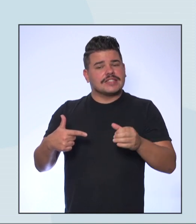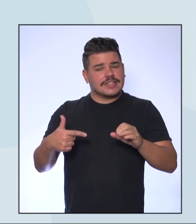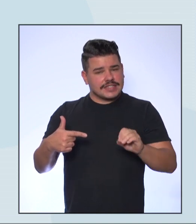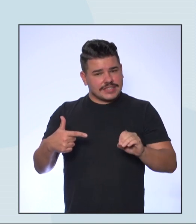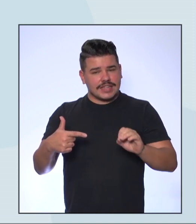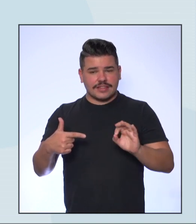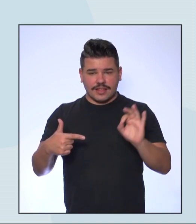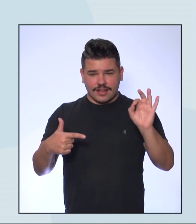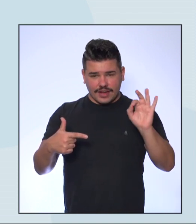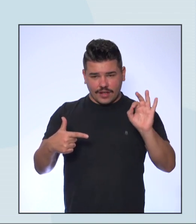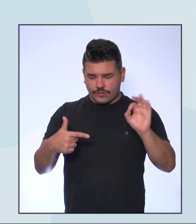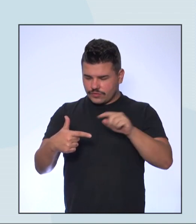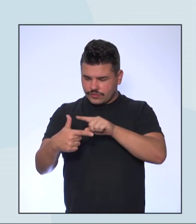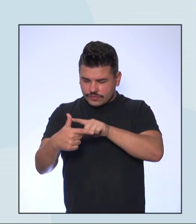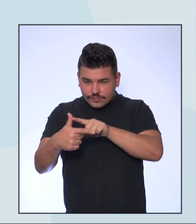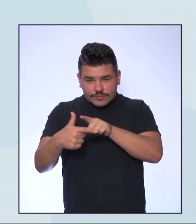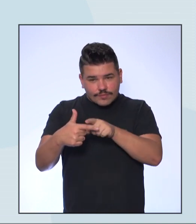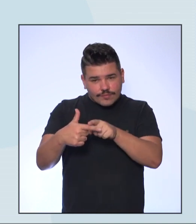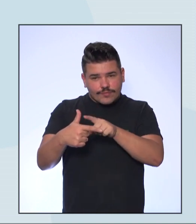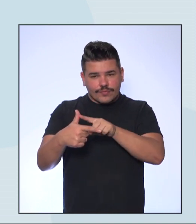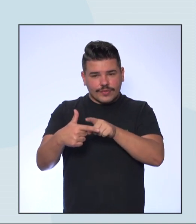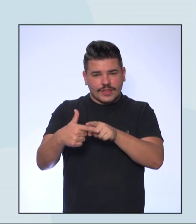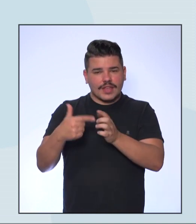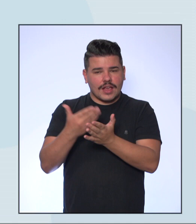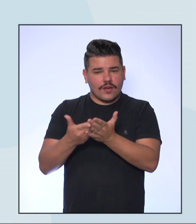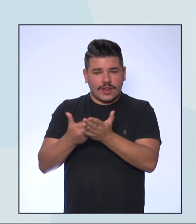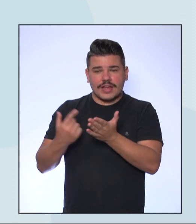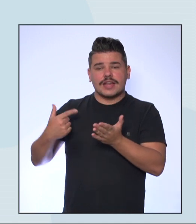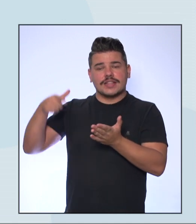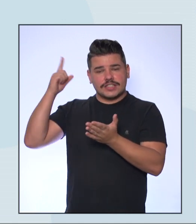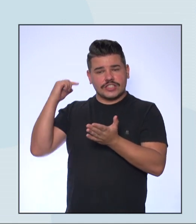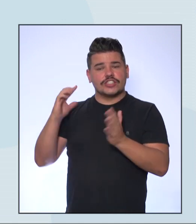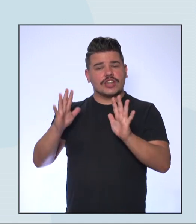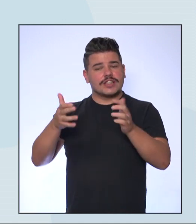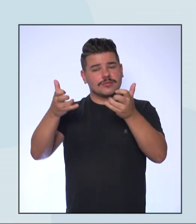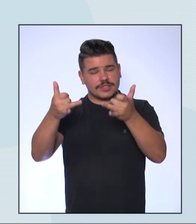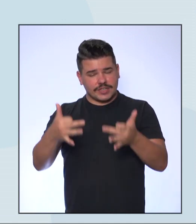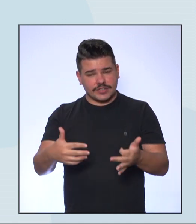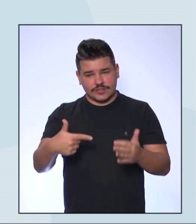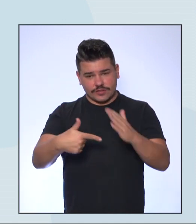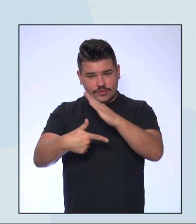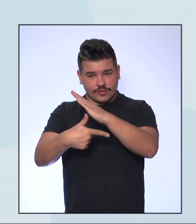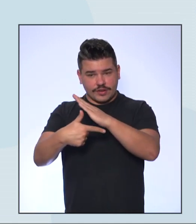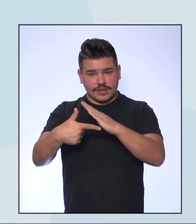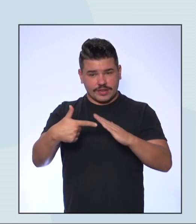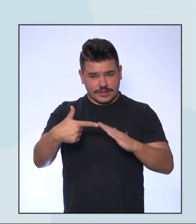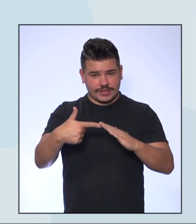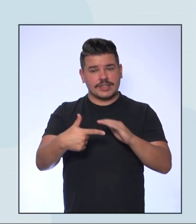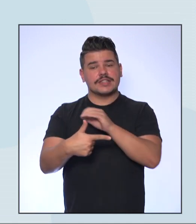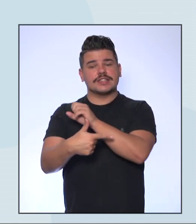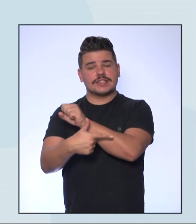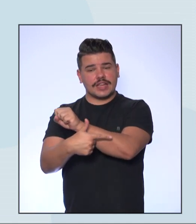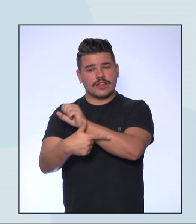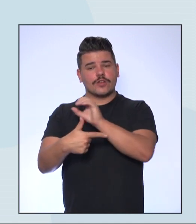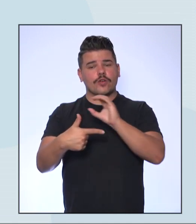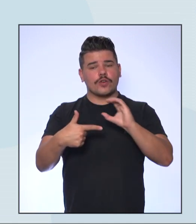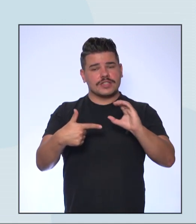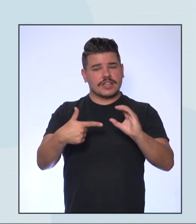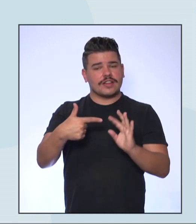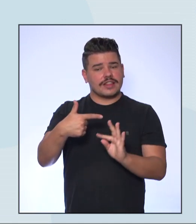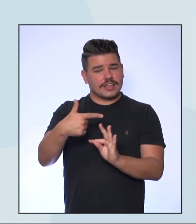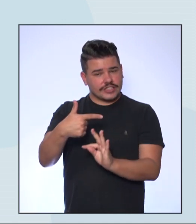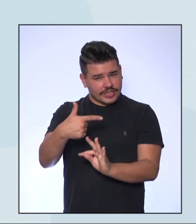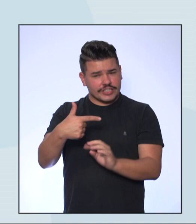30, 45, demonstrei, né, o seno e cosseno, e agora nós temos uma tabela. E desafio vocês a produzir até